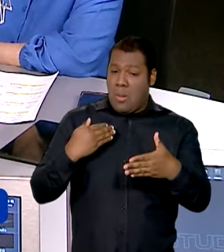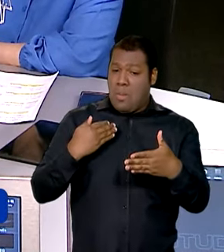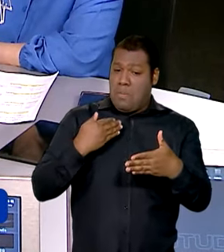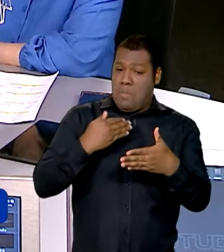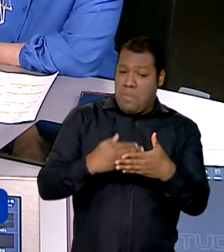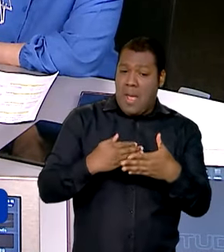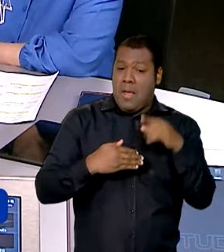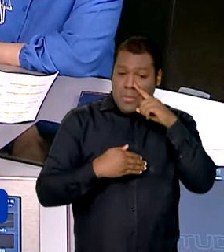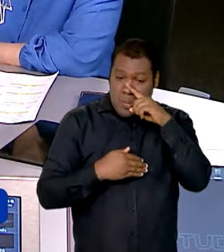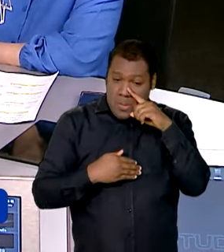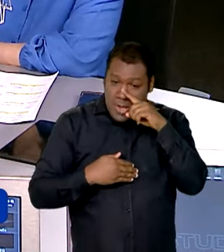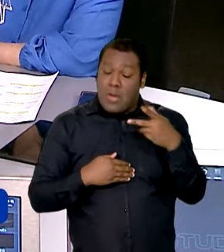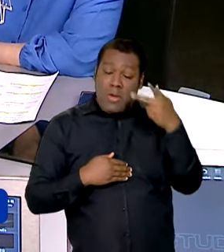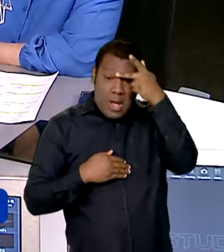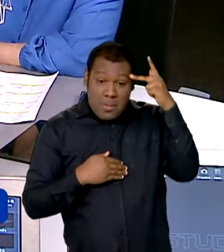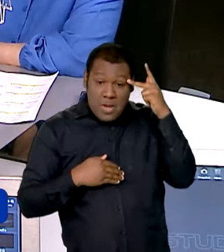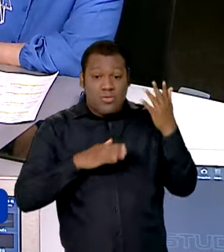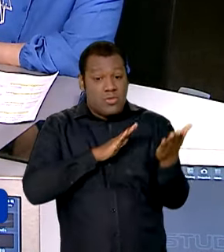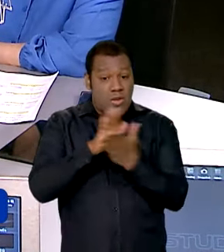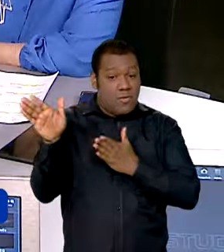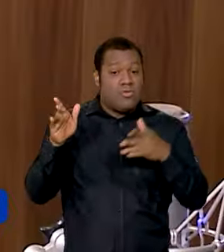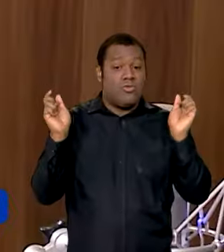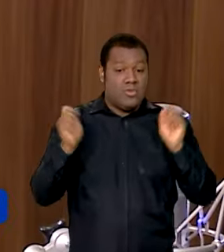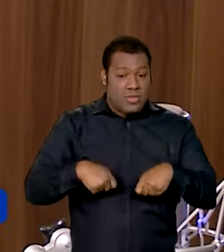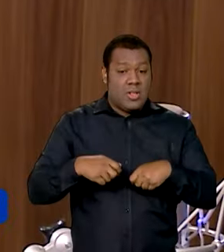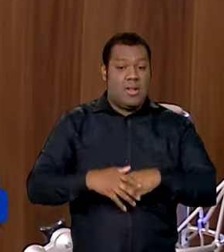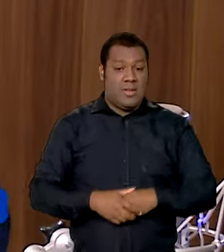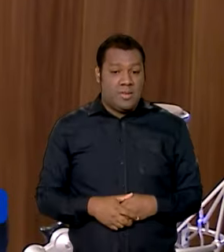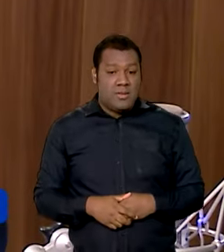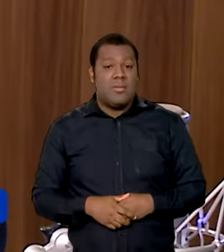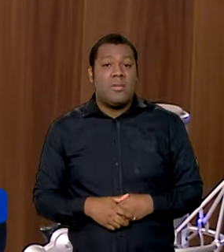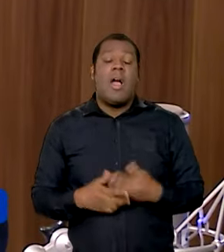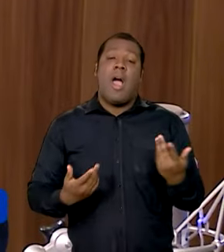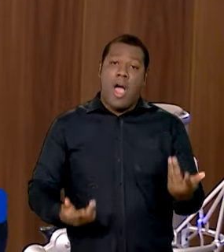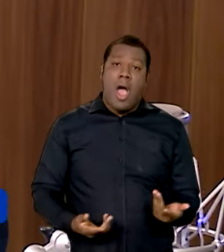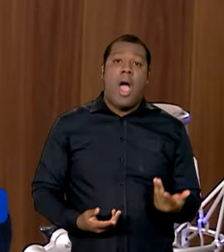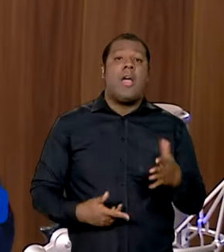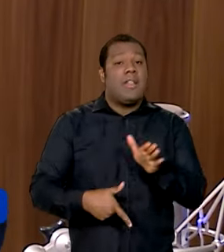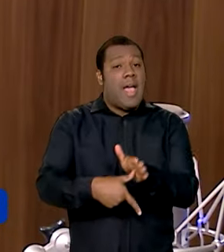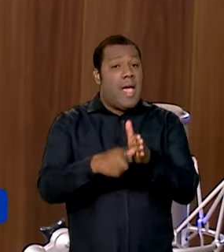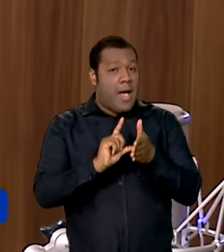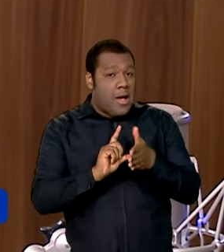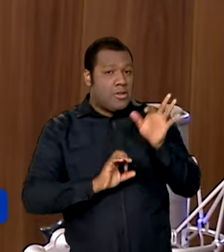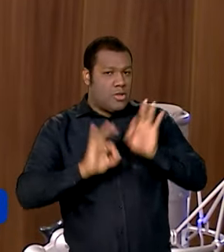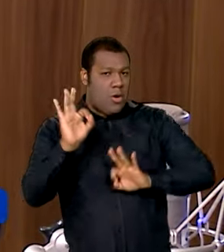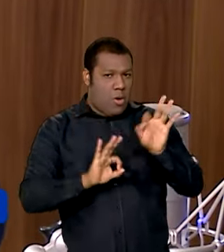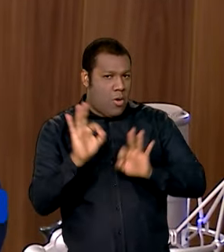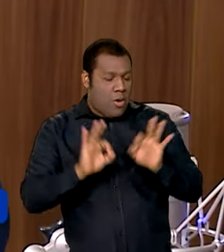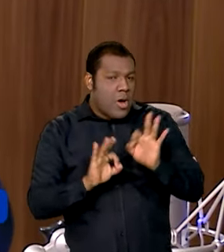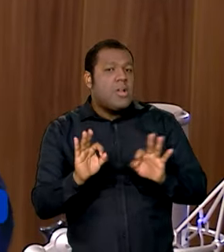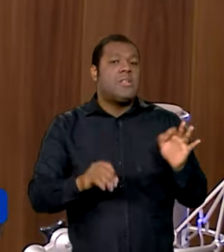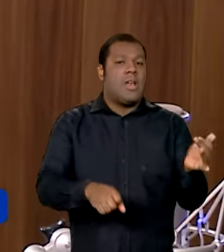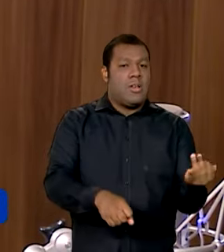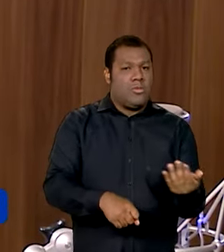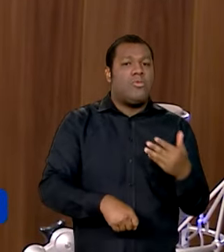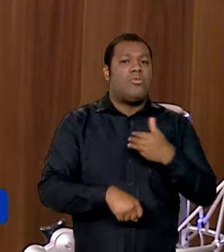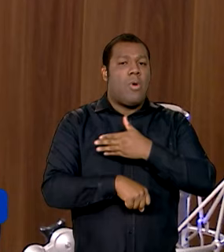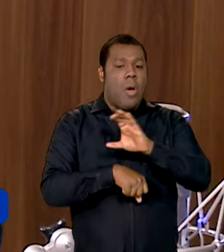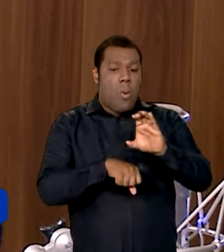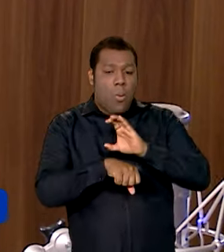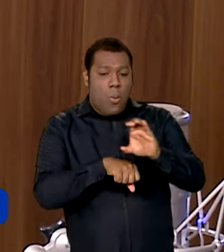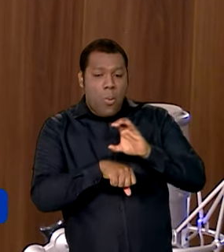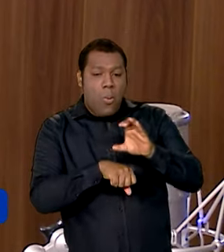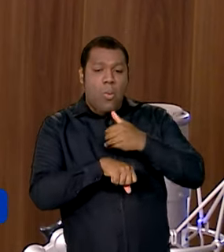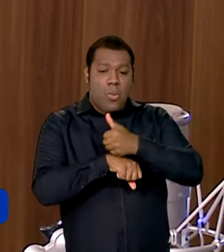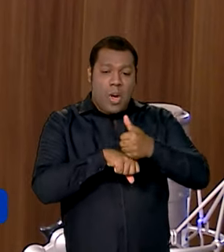isso lógico requer muito treinamento capacitação Organização das defesas civis plano de contingência área de evacuação